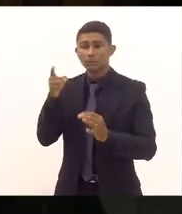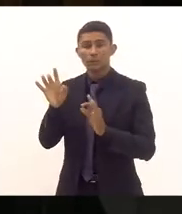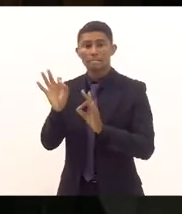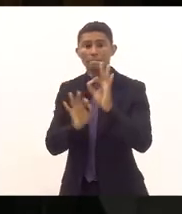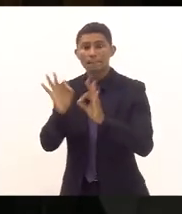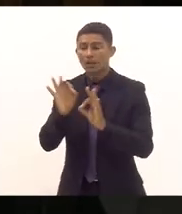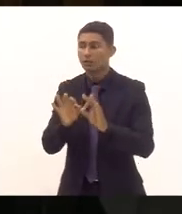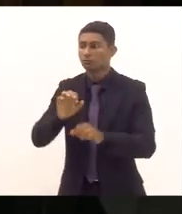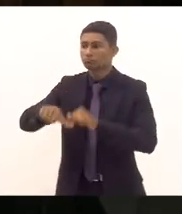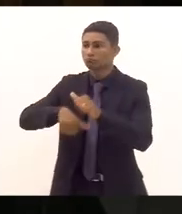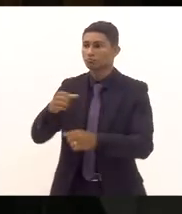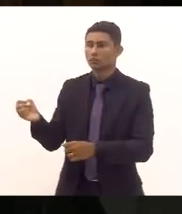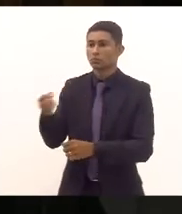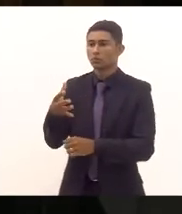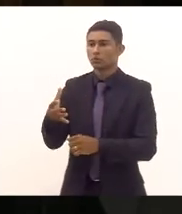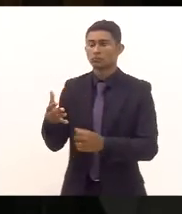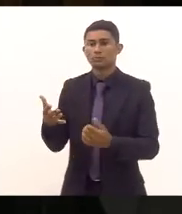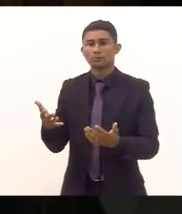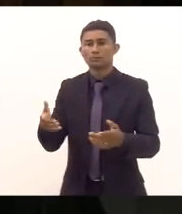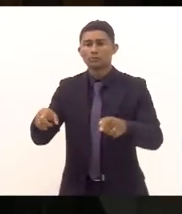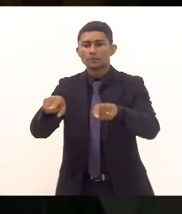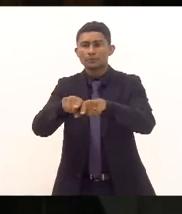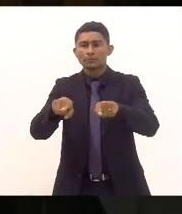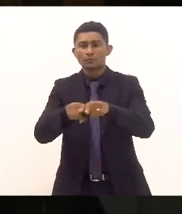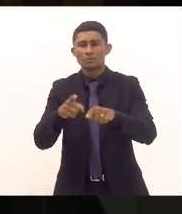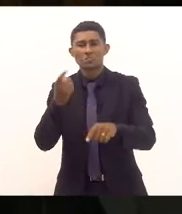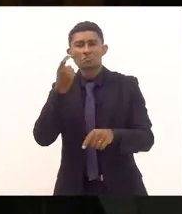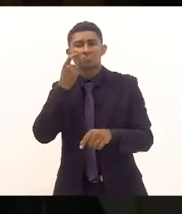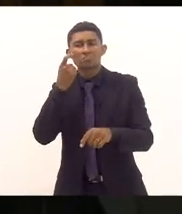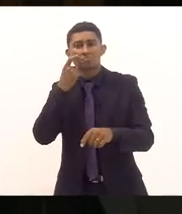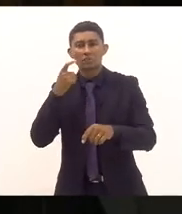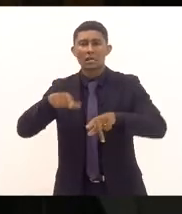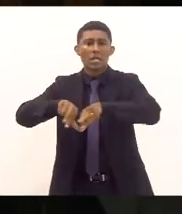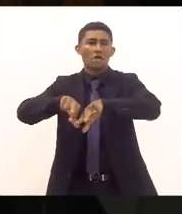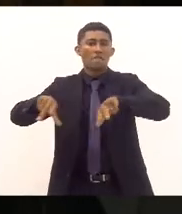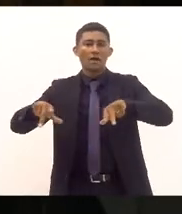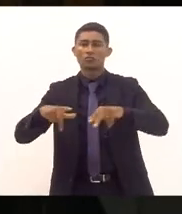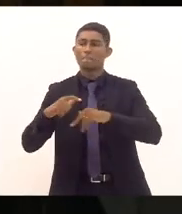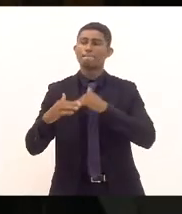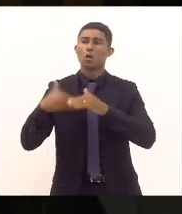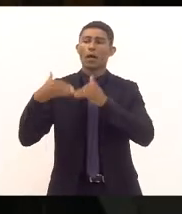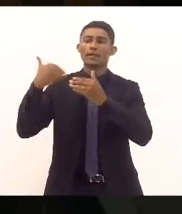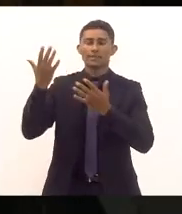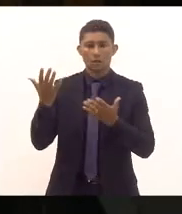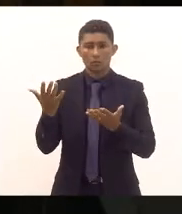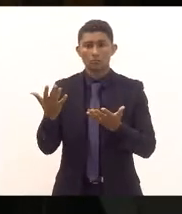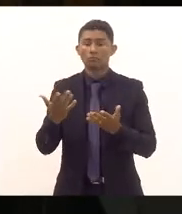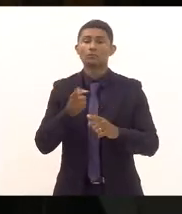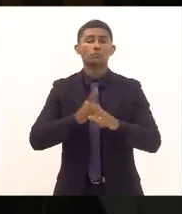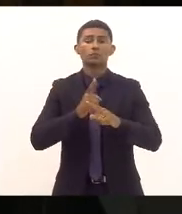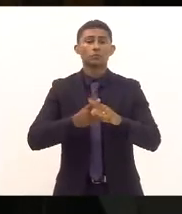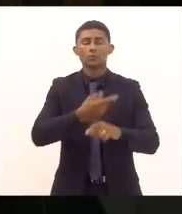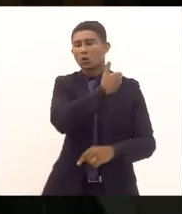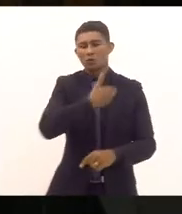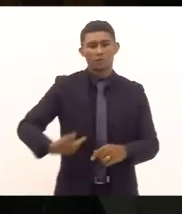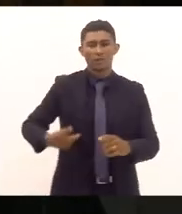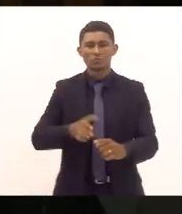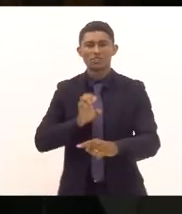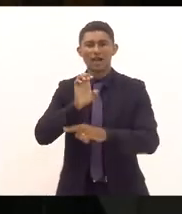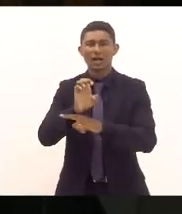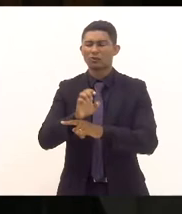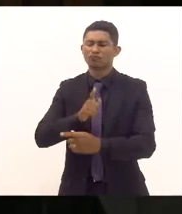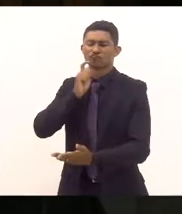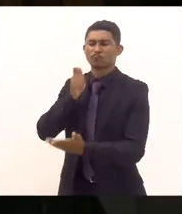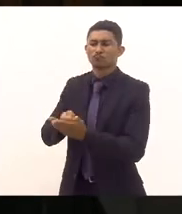e também para destravar uma série de processo de progressões enquadramentos de um governo do estado insiste em